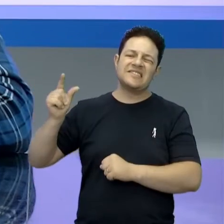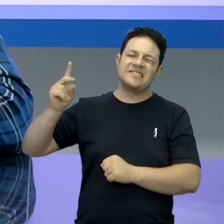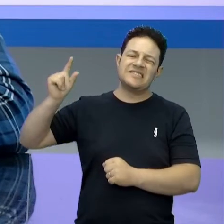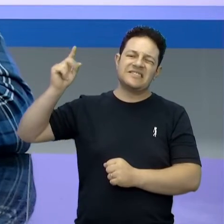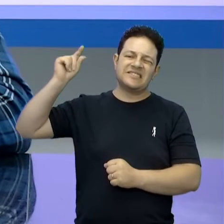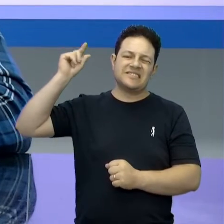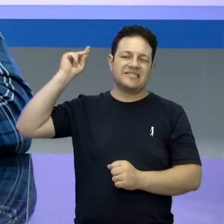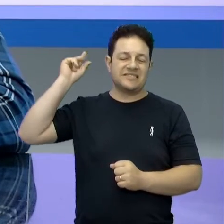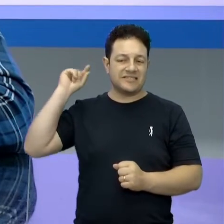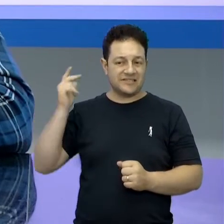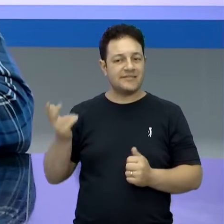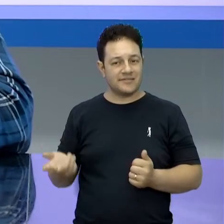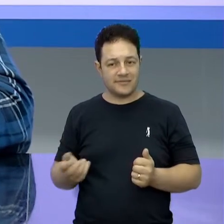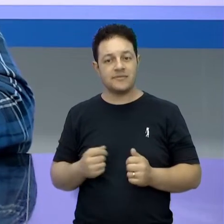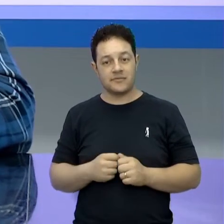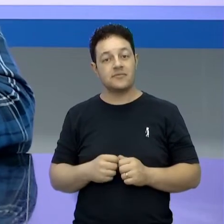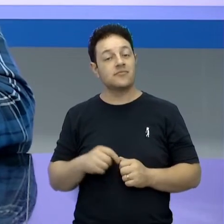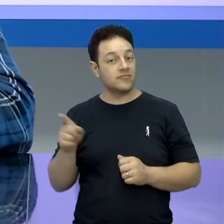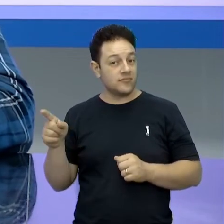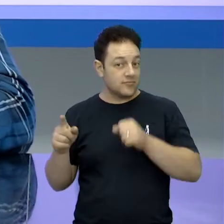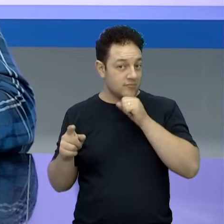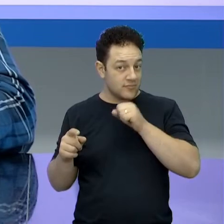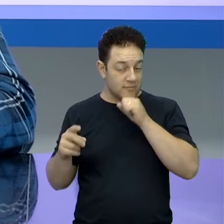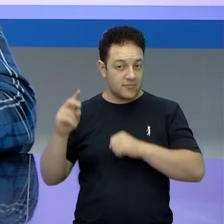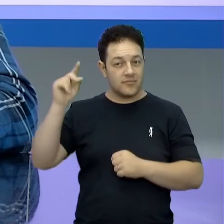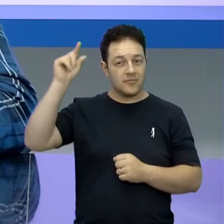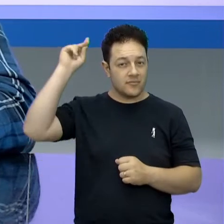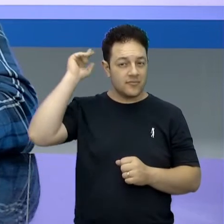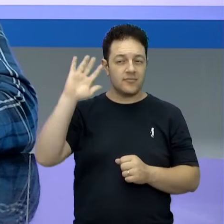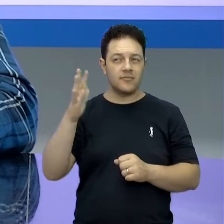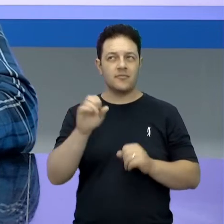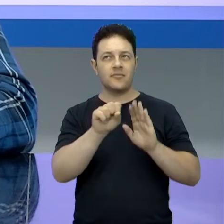Então ela, por ser antiga, né, do século